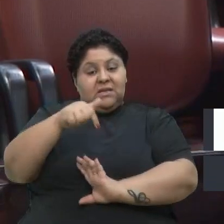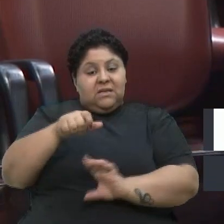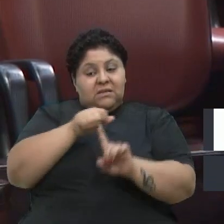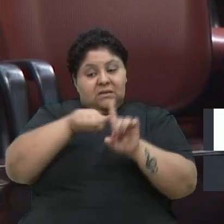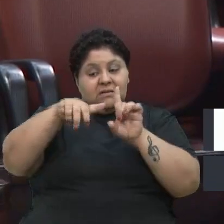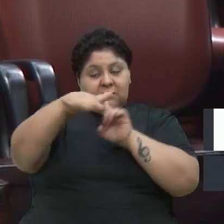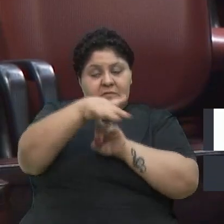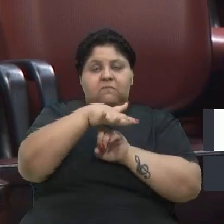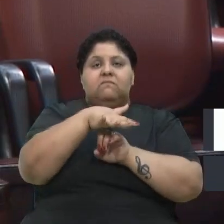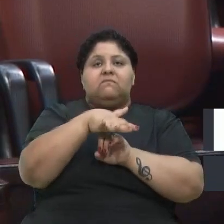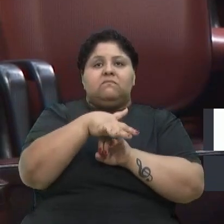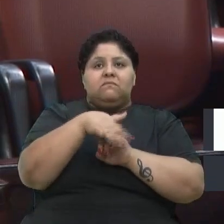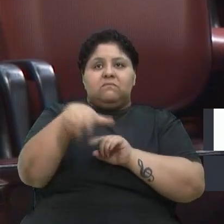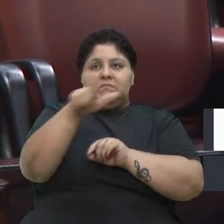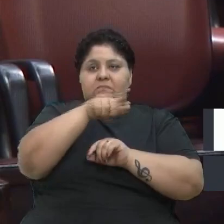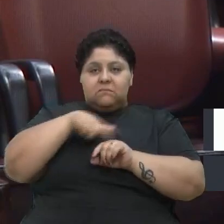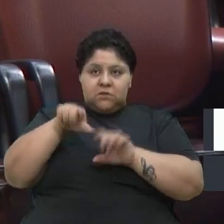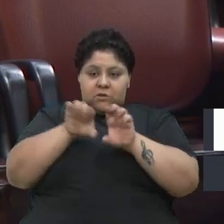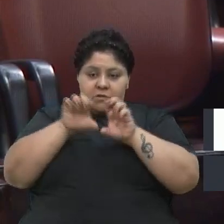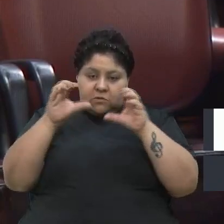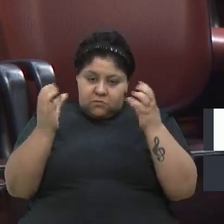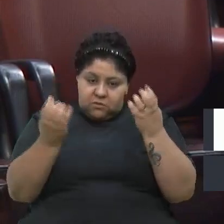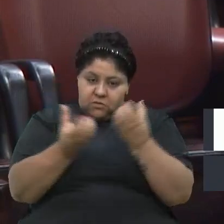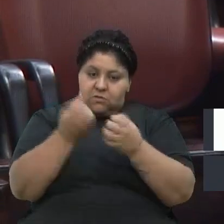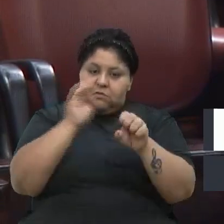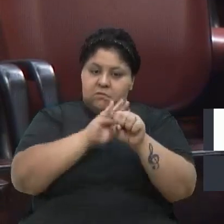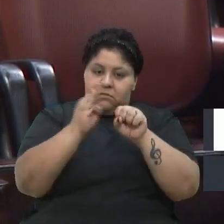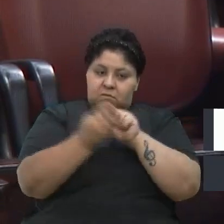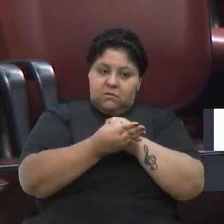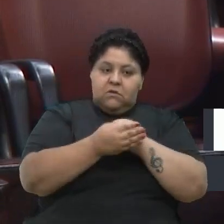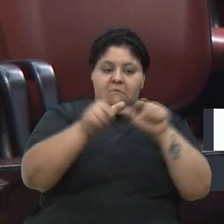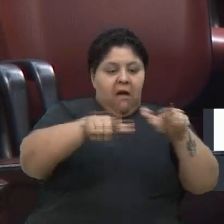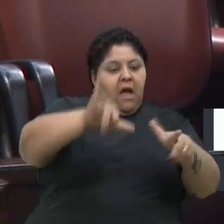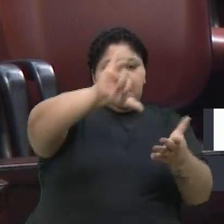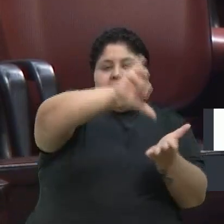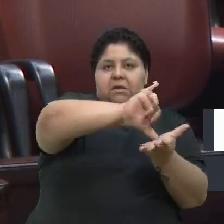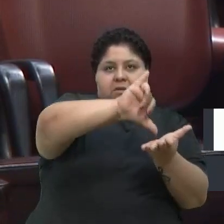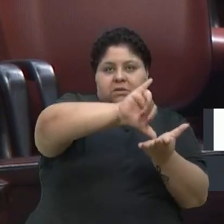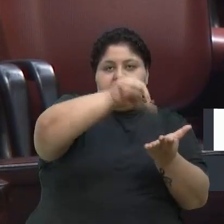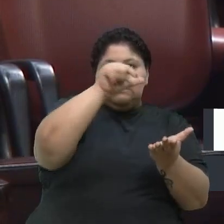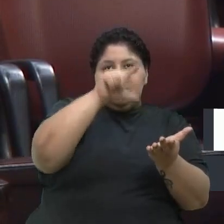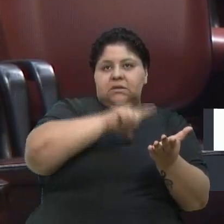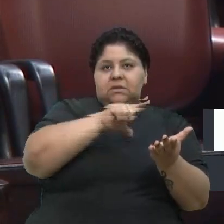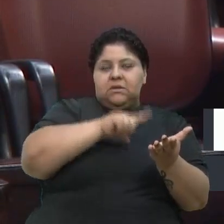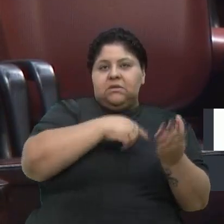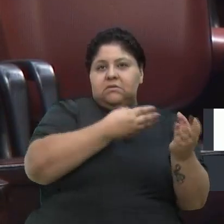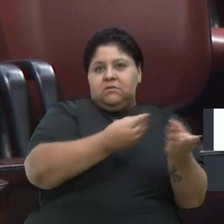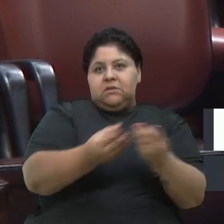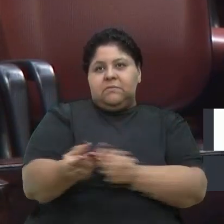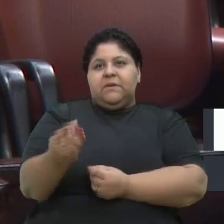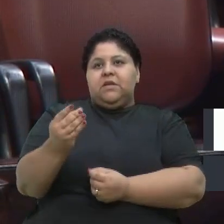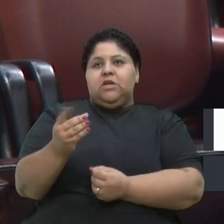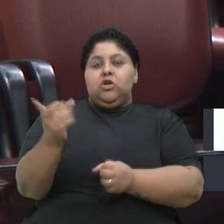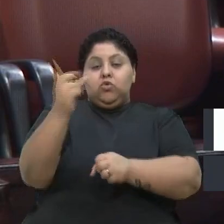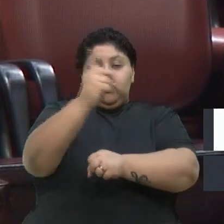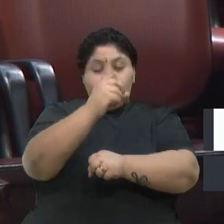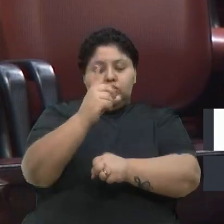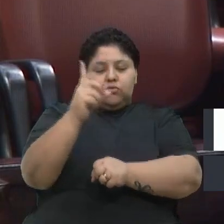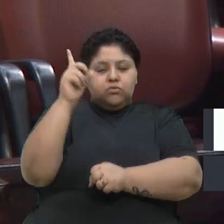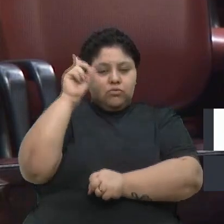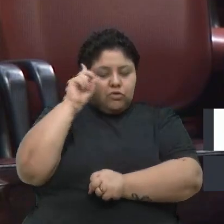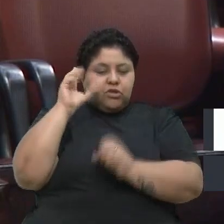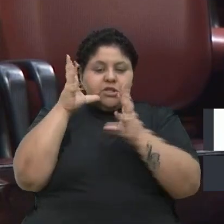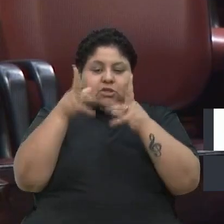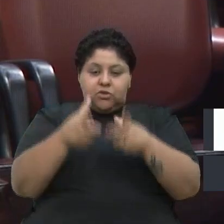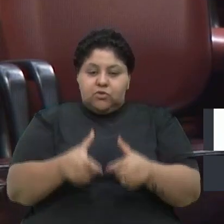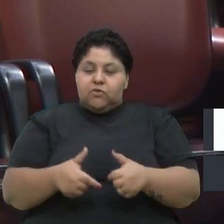sociedade, em nossas comunidades, nosso bairro, área central, que ela trabalha o dia todo e trabalha à noite também.